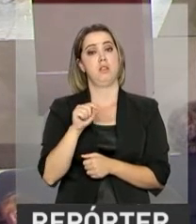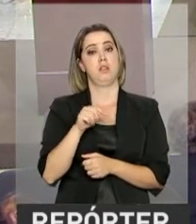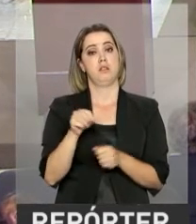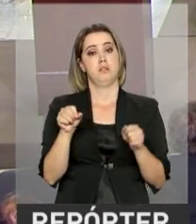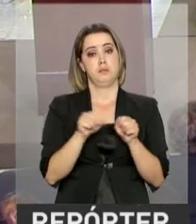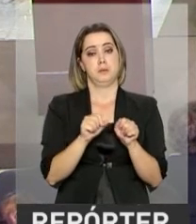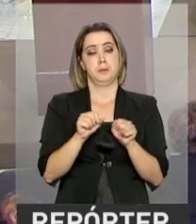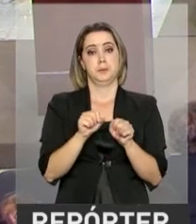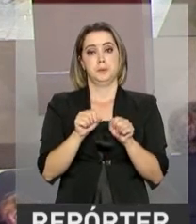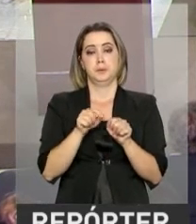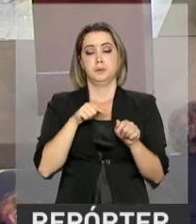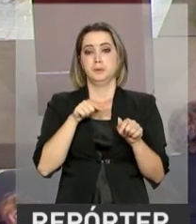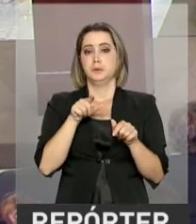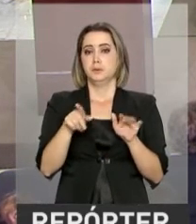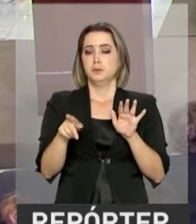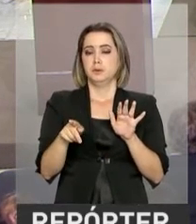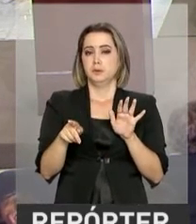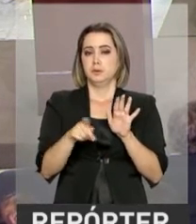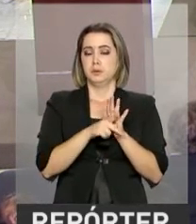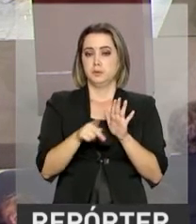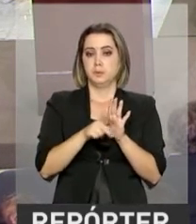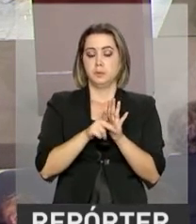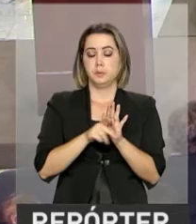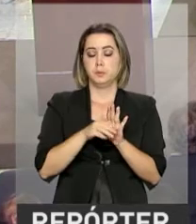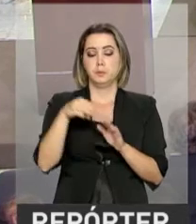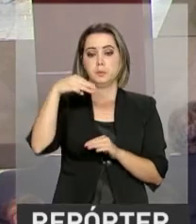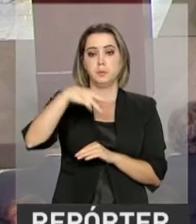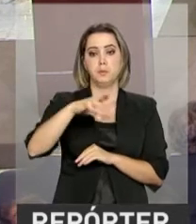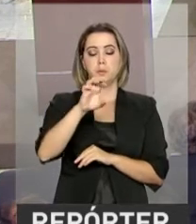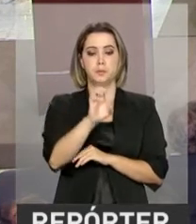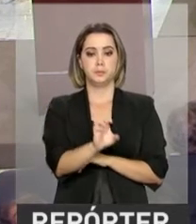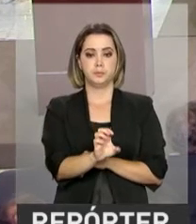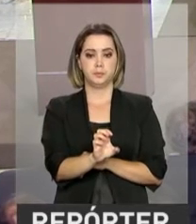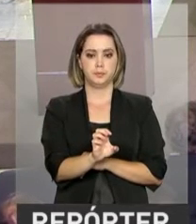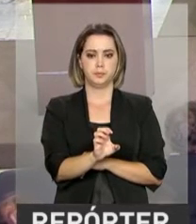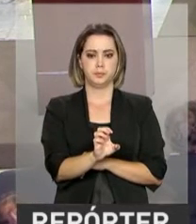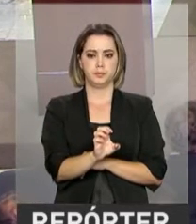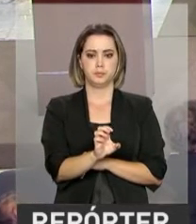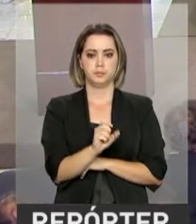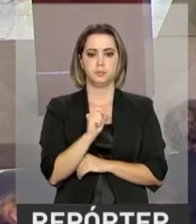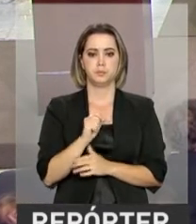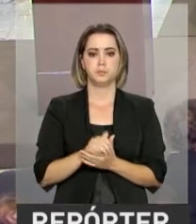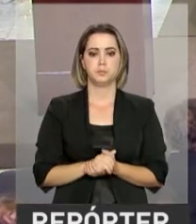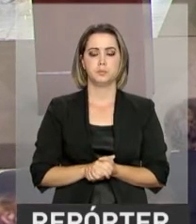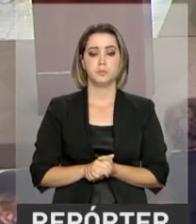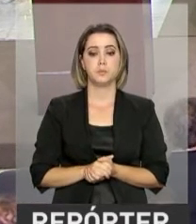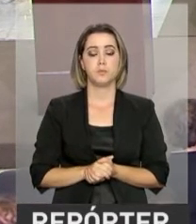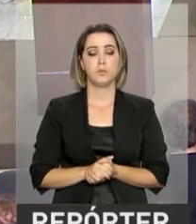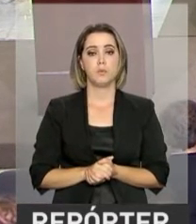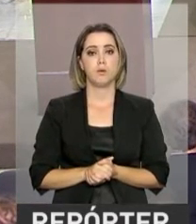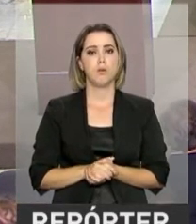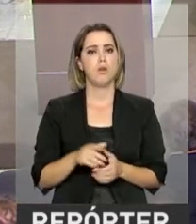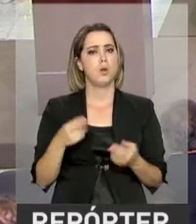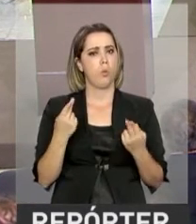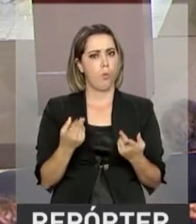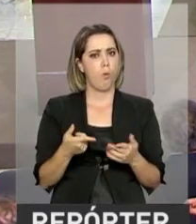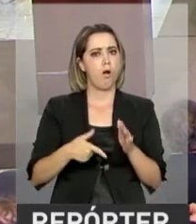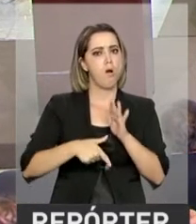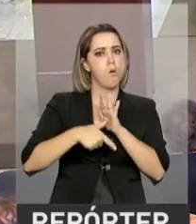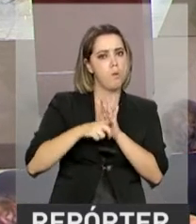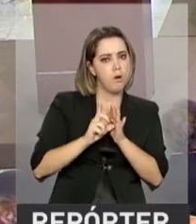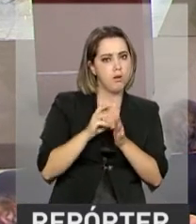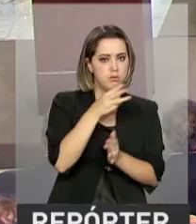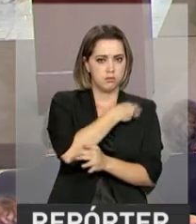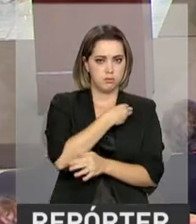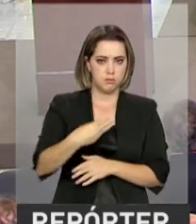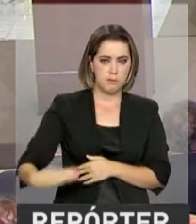fazer este papel no Ministério das Relações Exteriores, fazendo aquilo que o Serra começou,